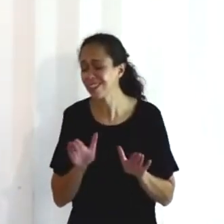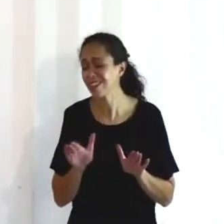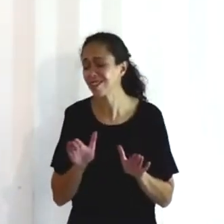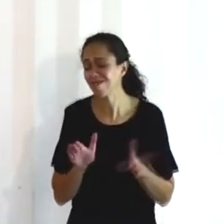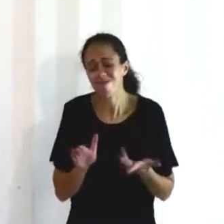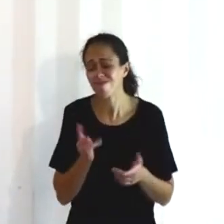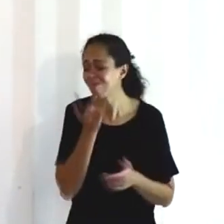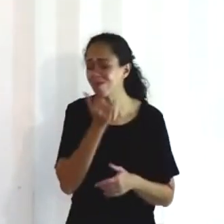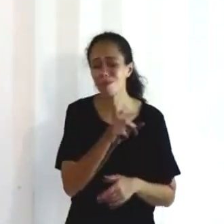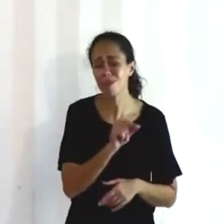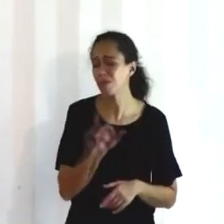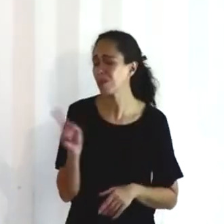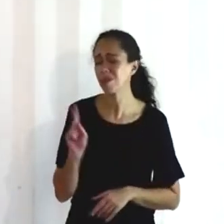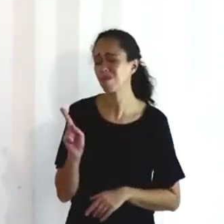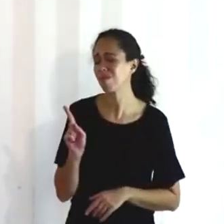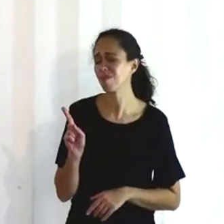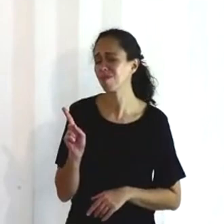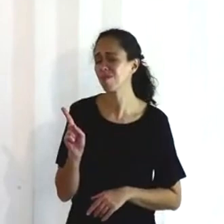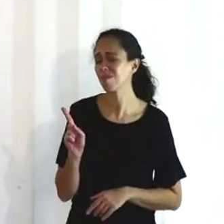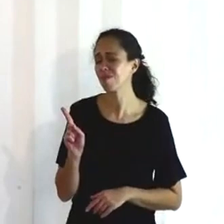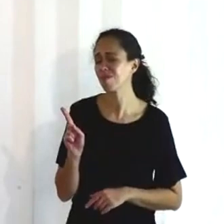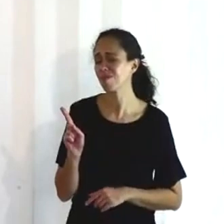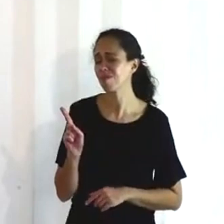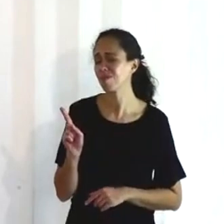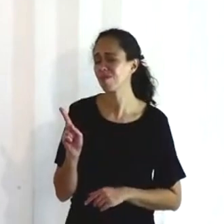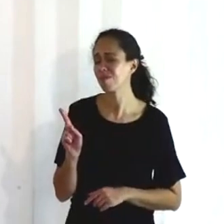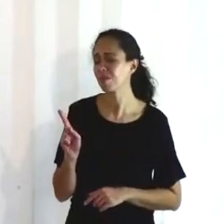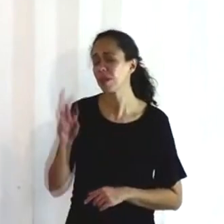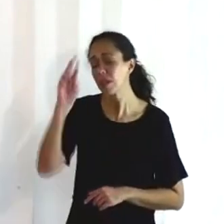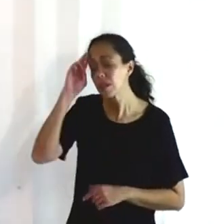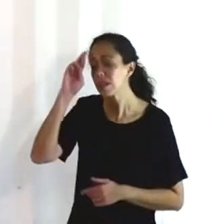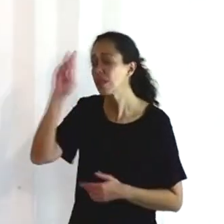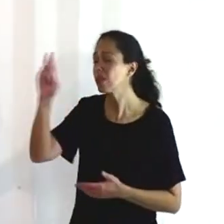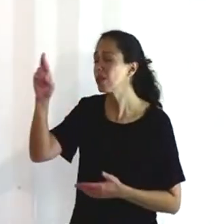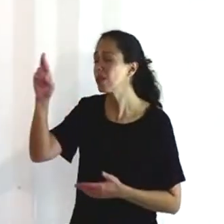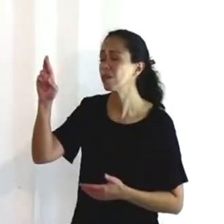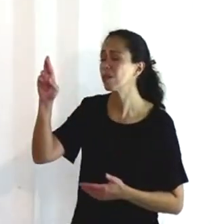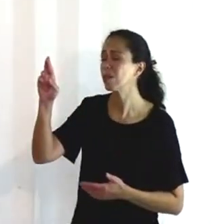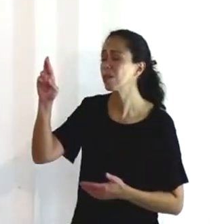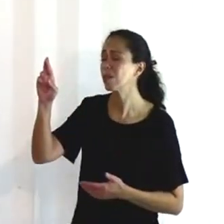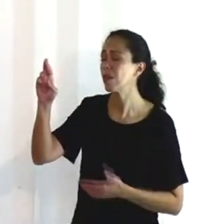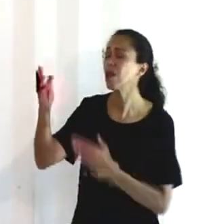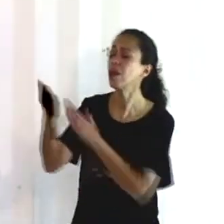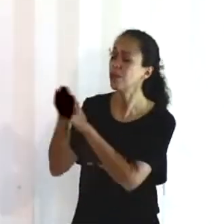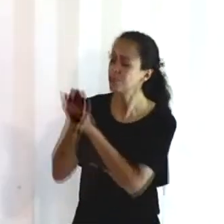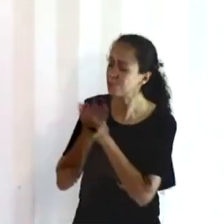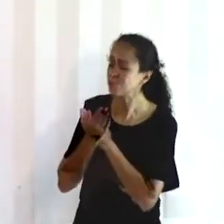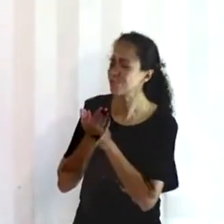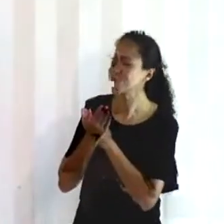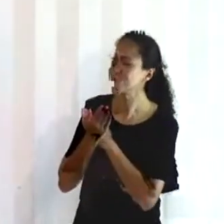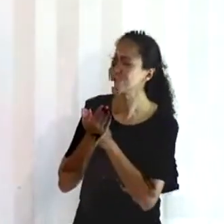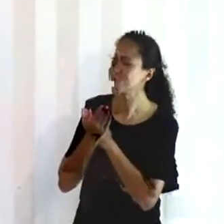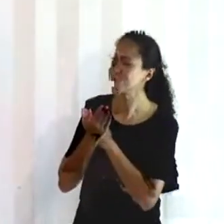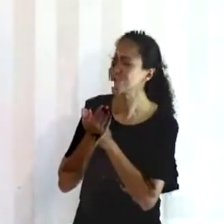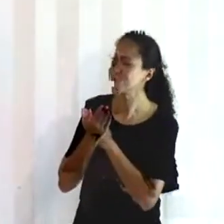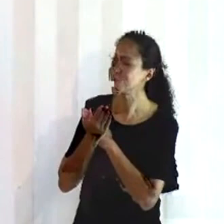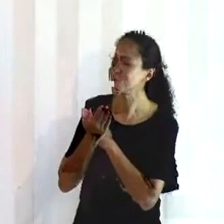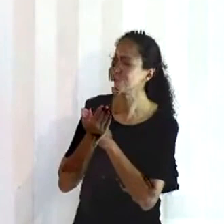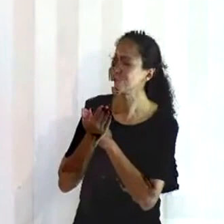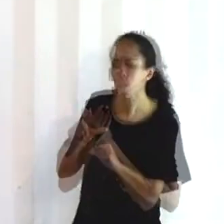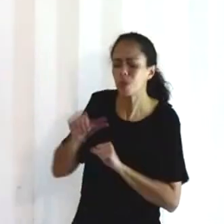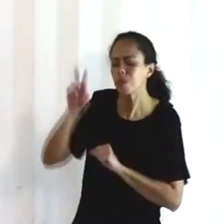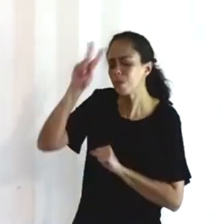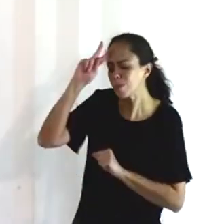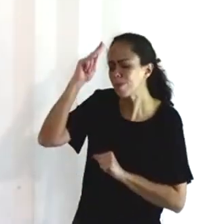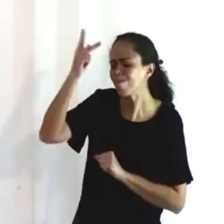Senhor, pelas vezes que não perdoamos, mas Senhor, isso ainda não explica tudo. Muda a nossa mente, transforma o nosso